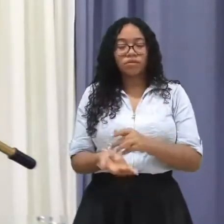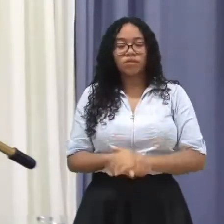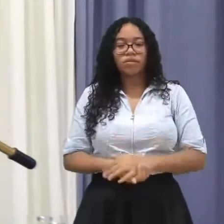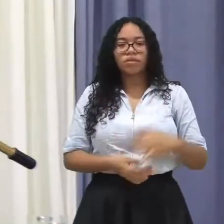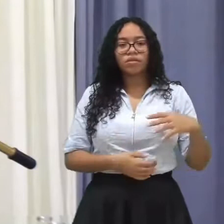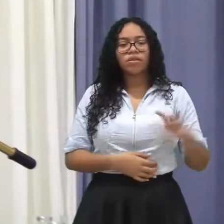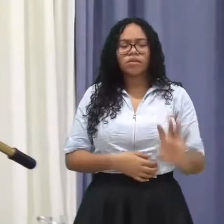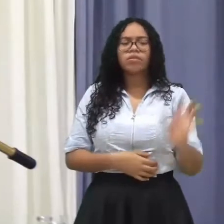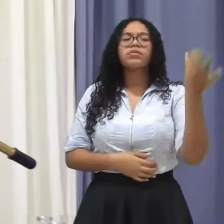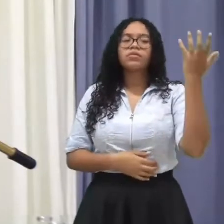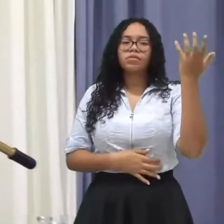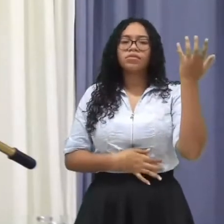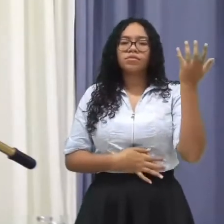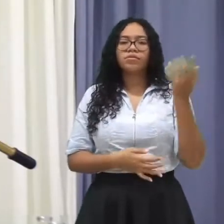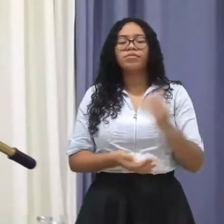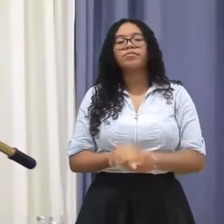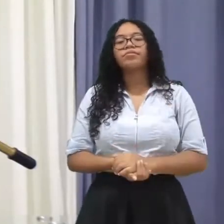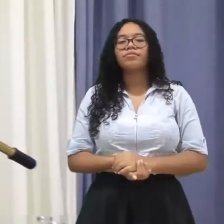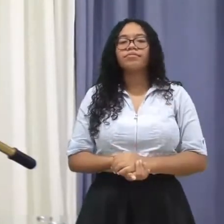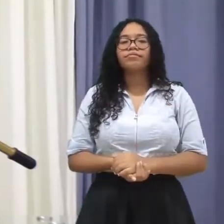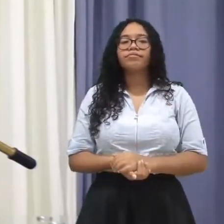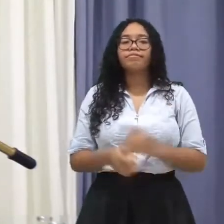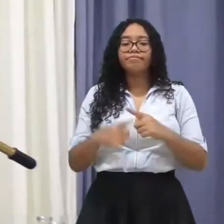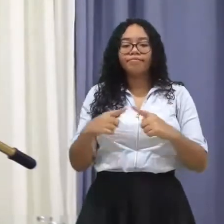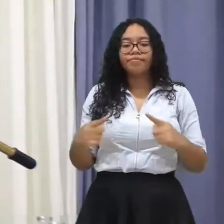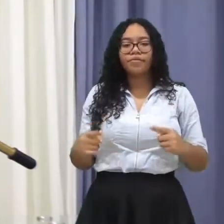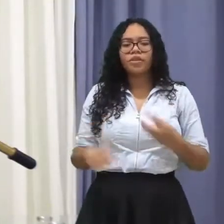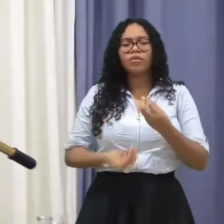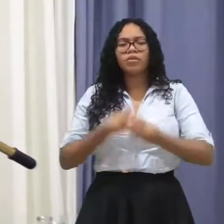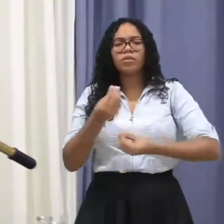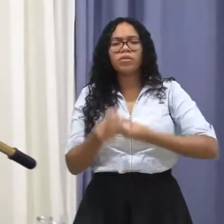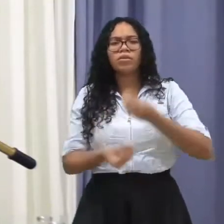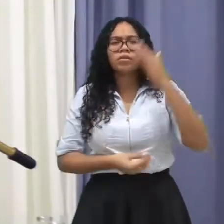breve. Mas como sabemos que ele virá?